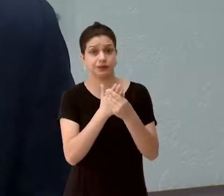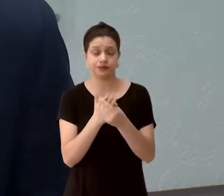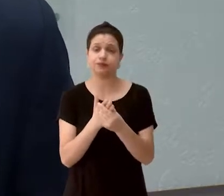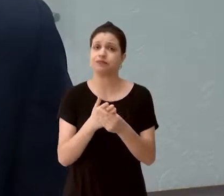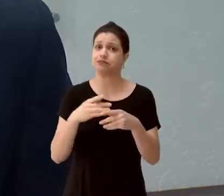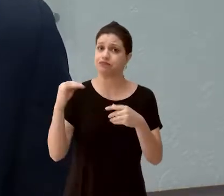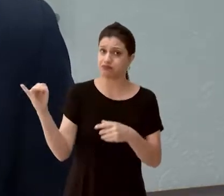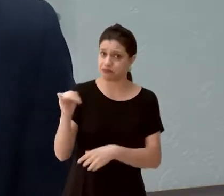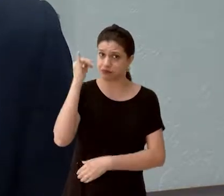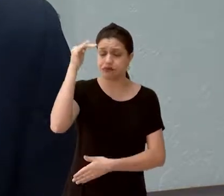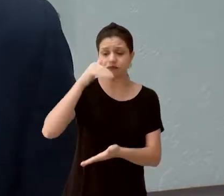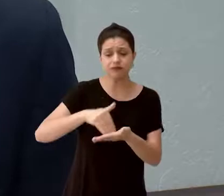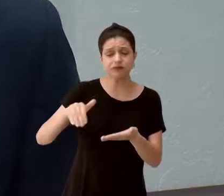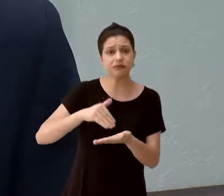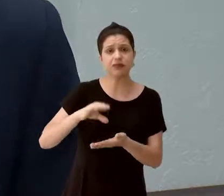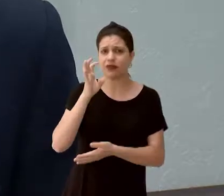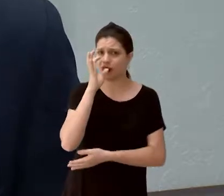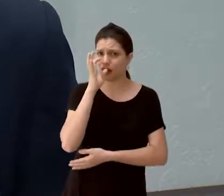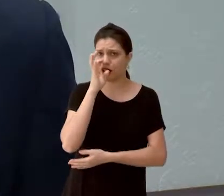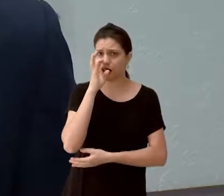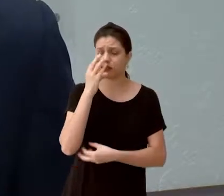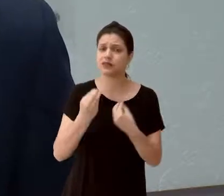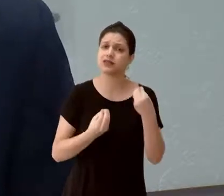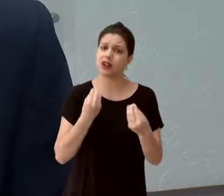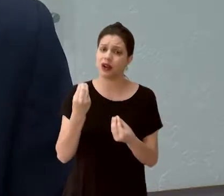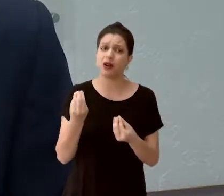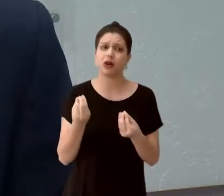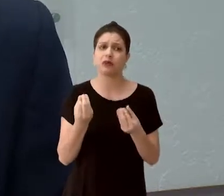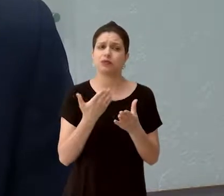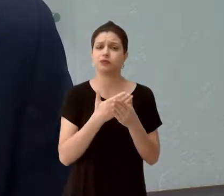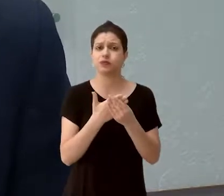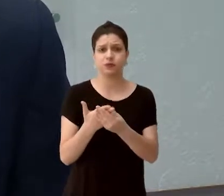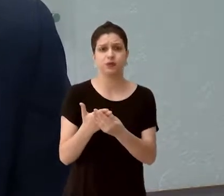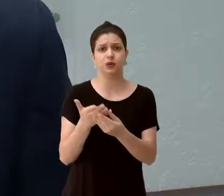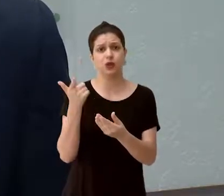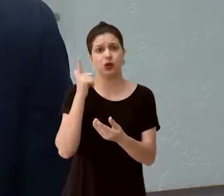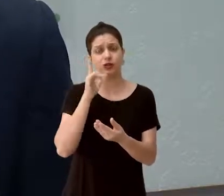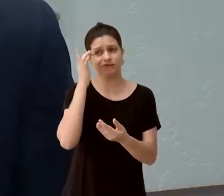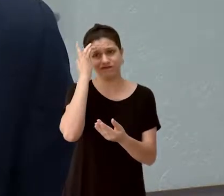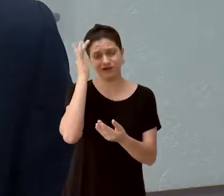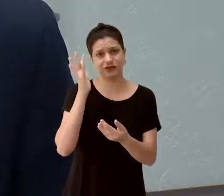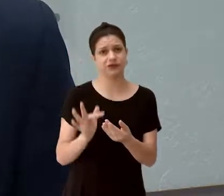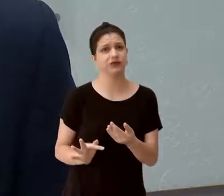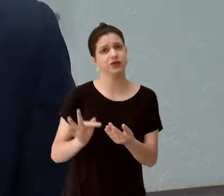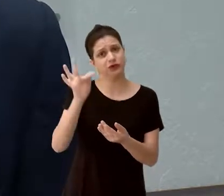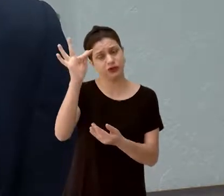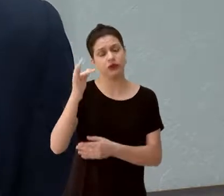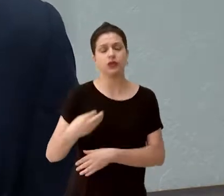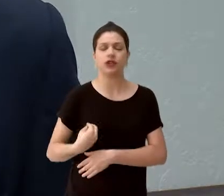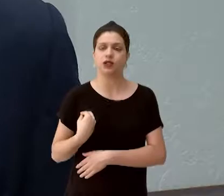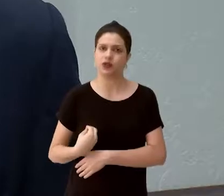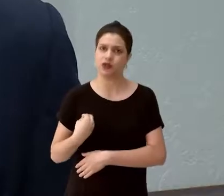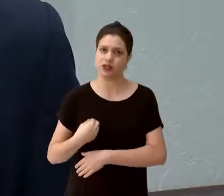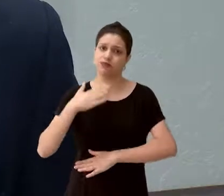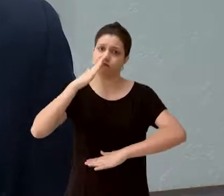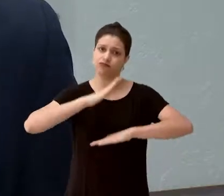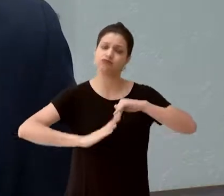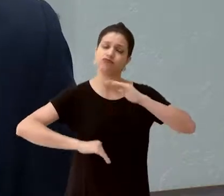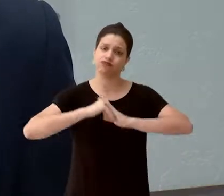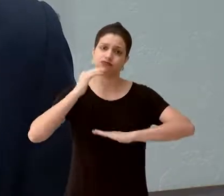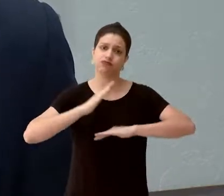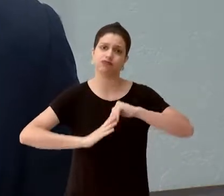esse processo, como ele foi realizado, para facilitar no futuro a vida desses profissionais e tenha uma